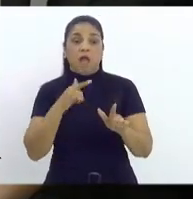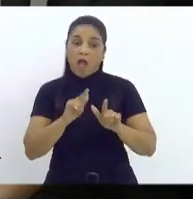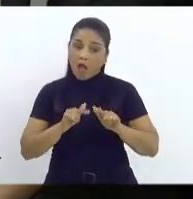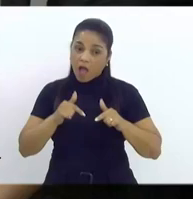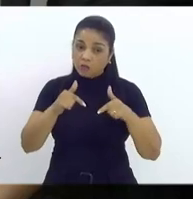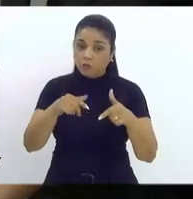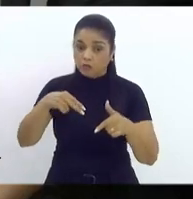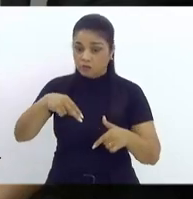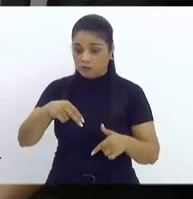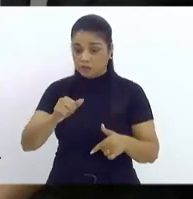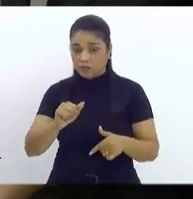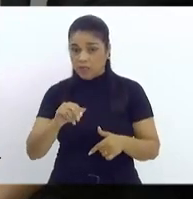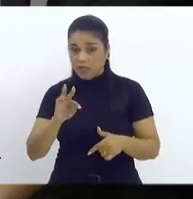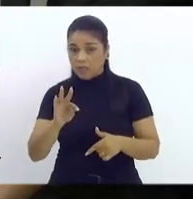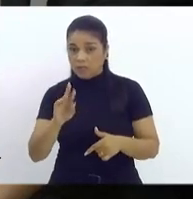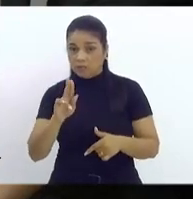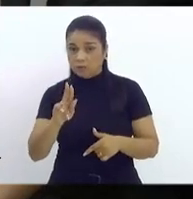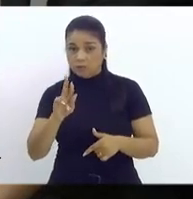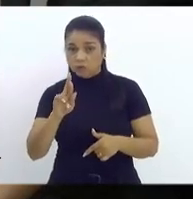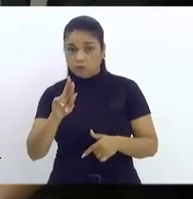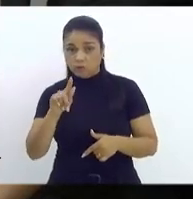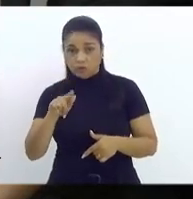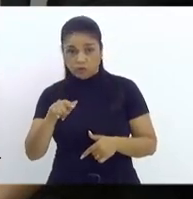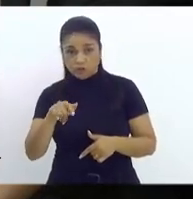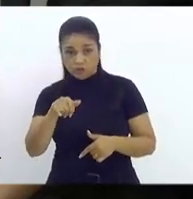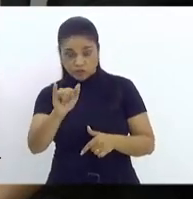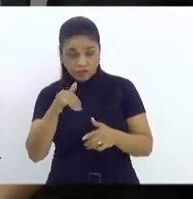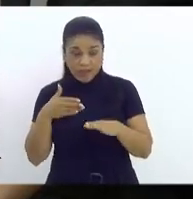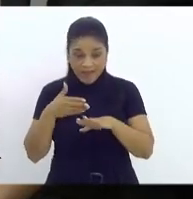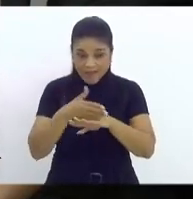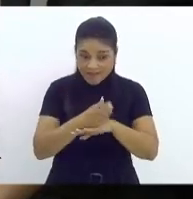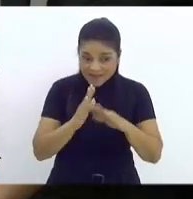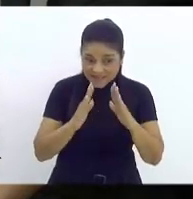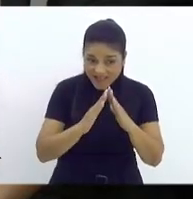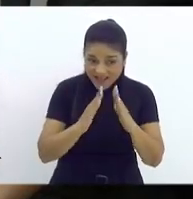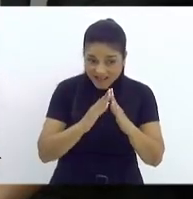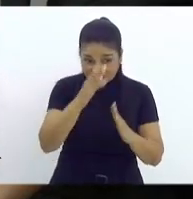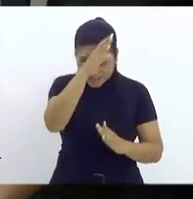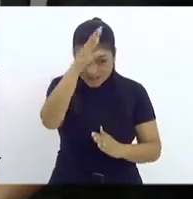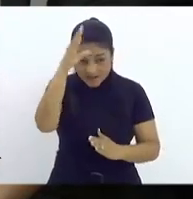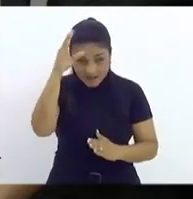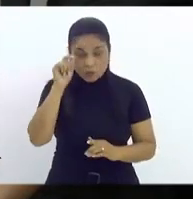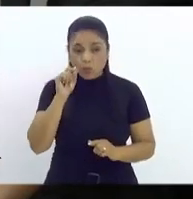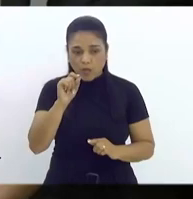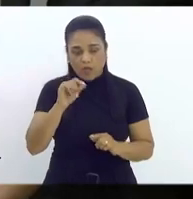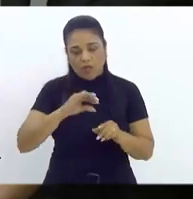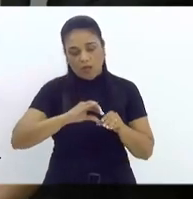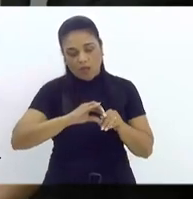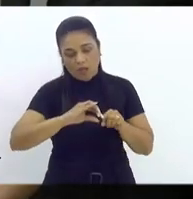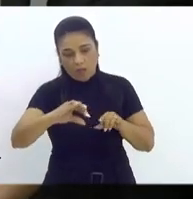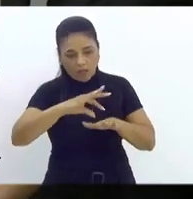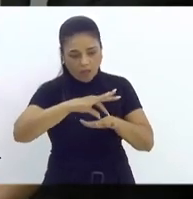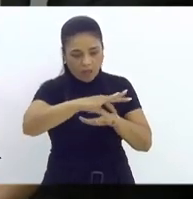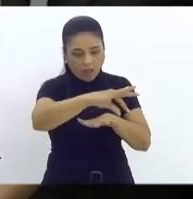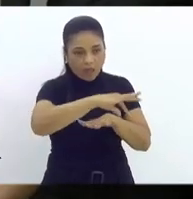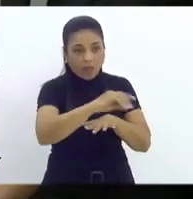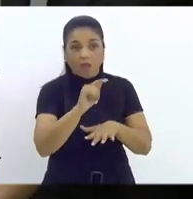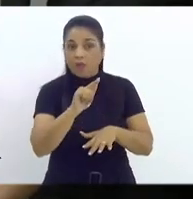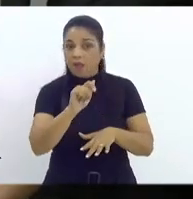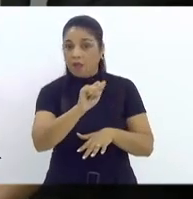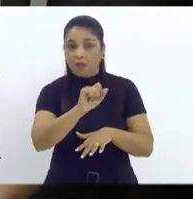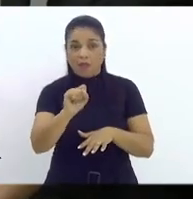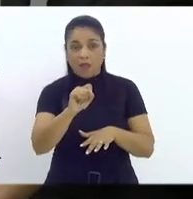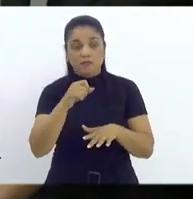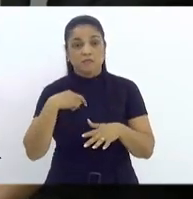atuação... a Naturgy, ela só entra na casa de um cliente para colocar o gás, né, no momento da inspeção